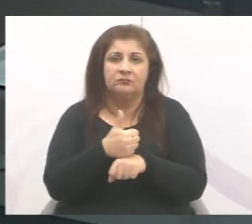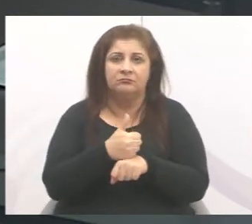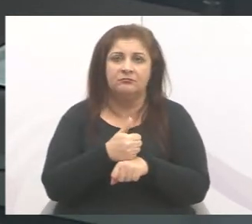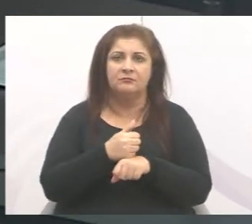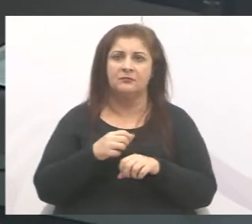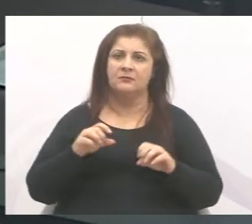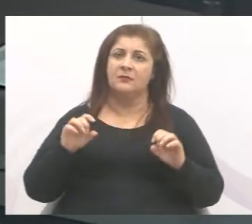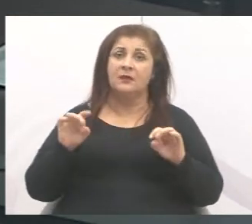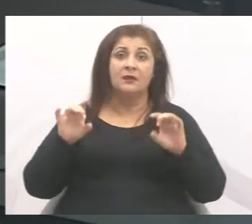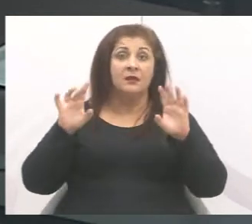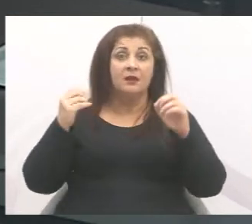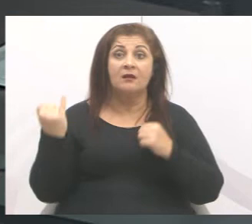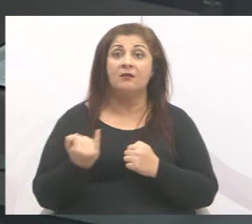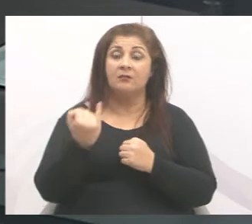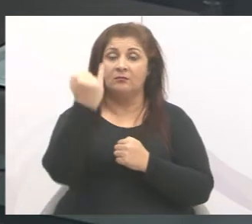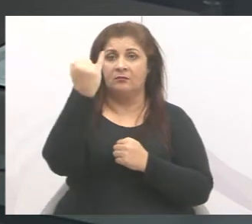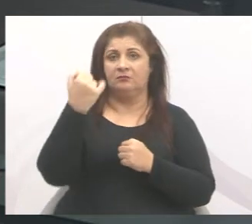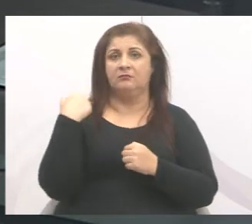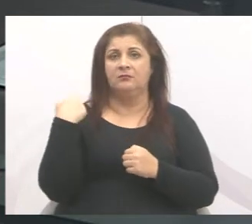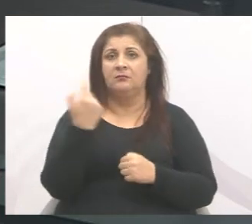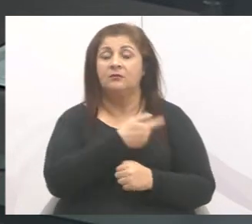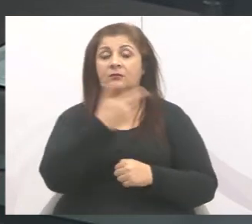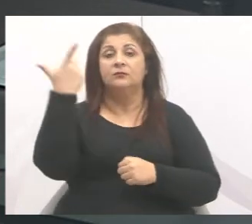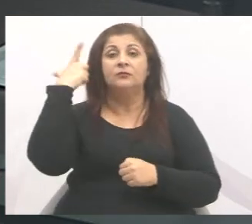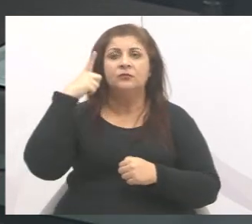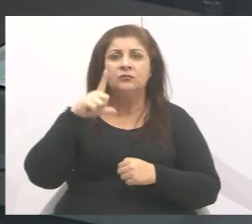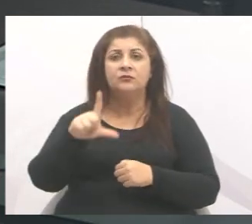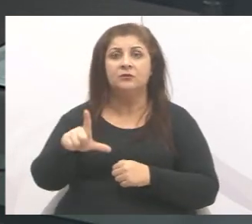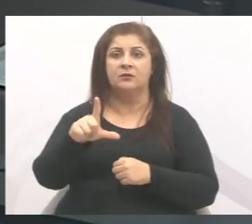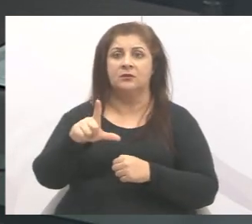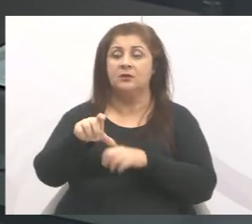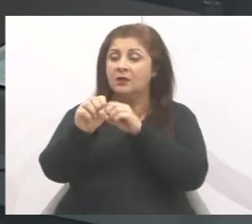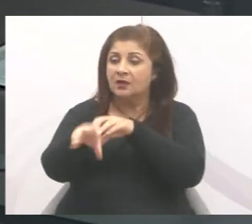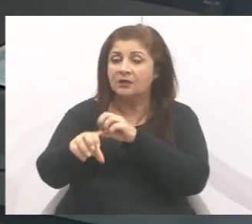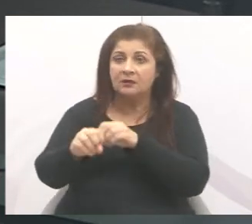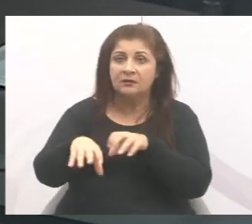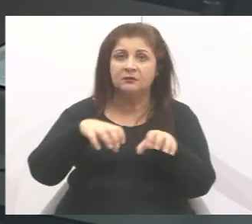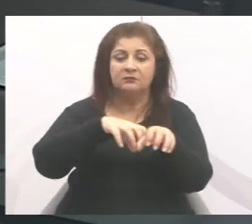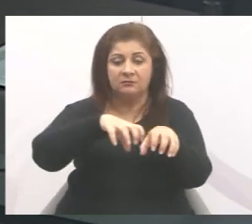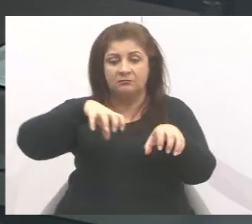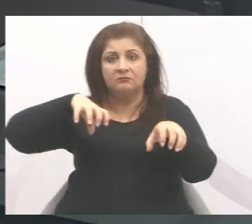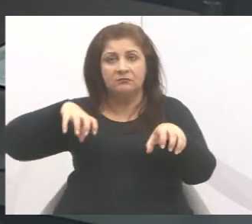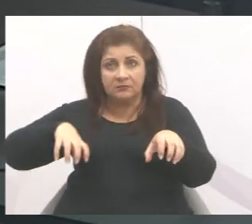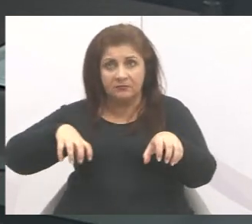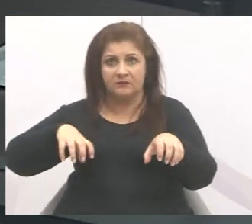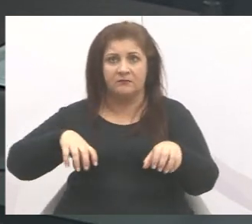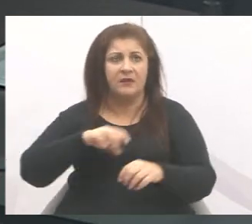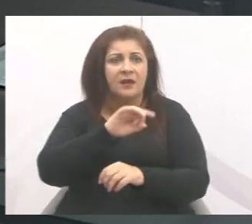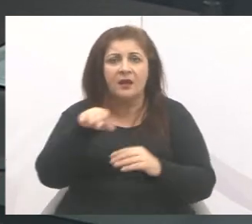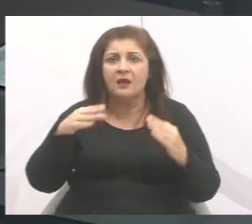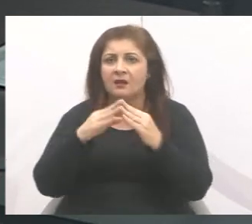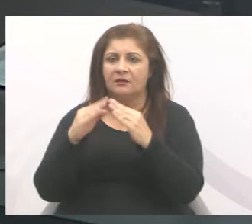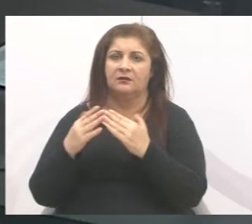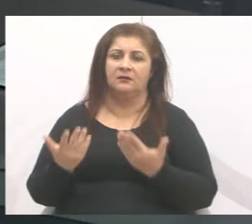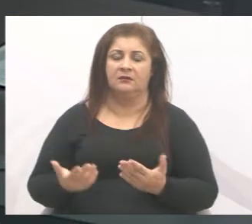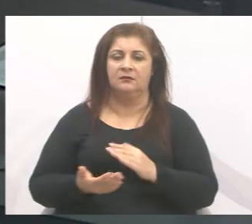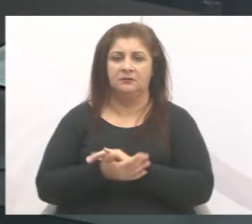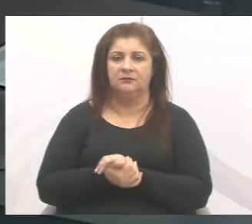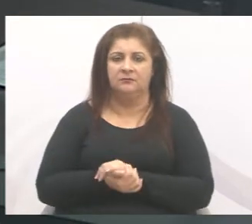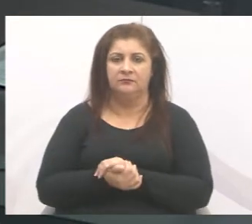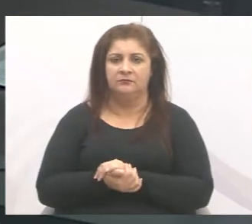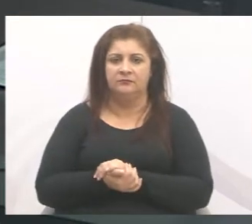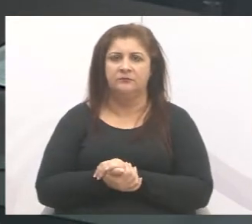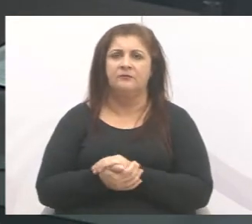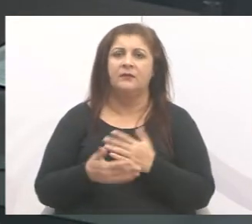especialmente importantes para que a gente pudesse levar o ensino e a educação em cada casa dos jacarienses, né? E para